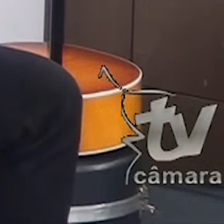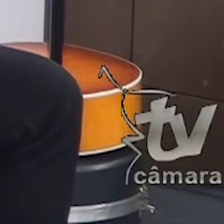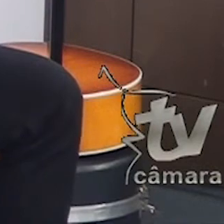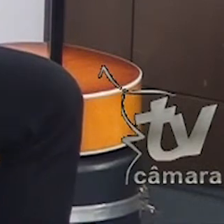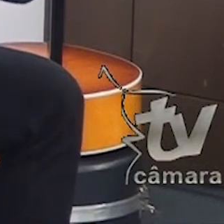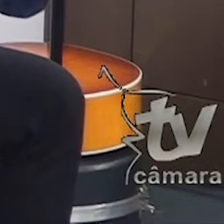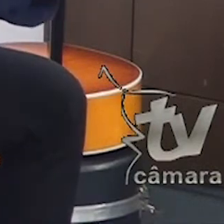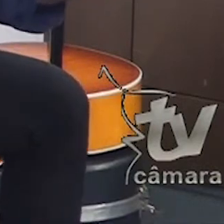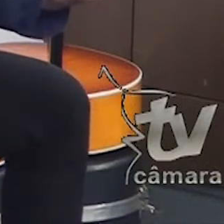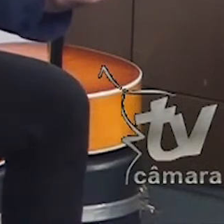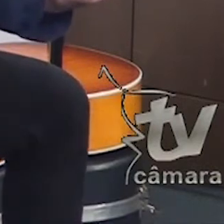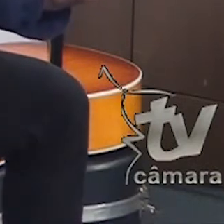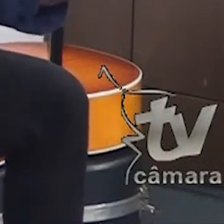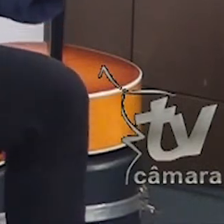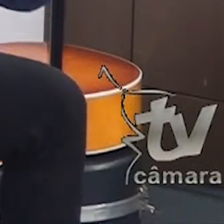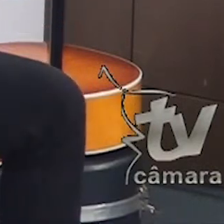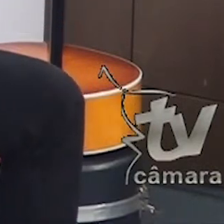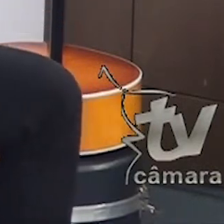Amada,